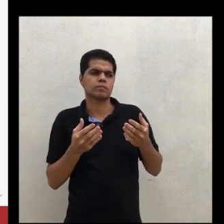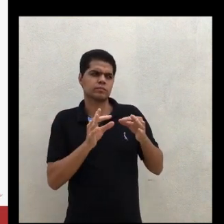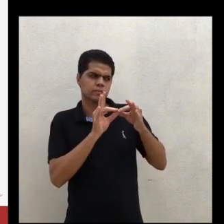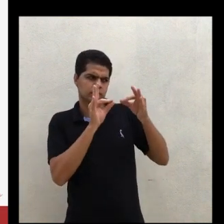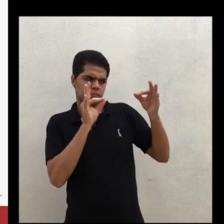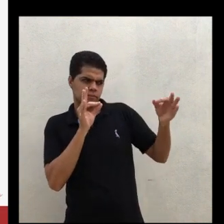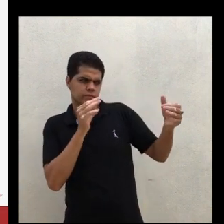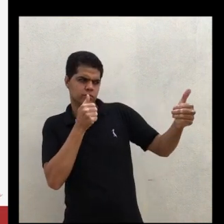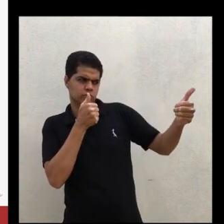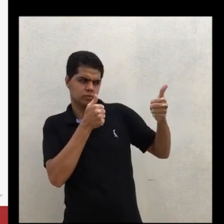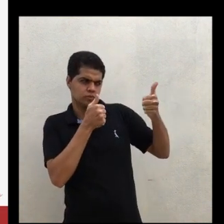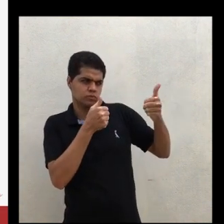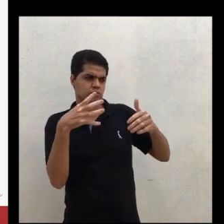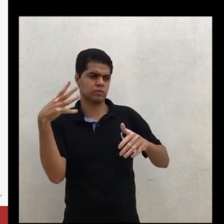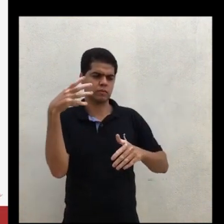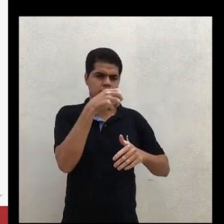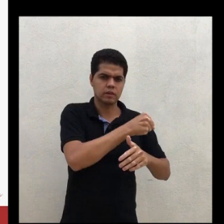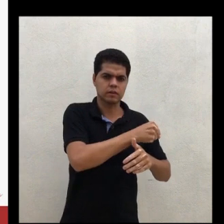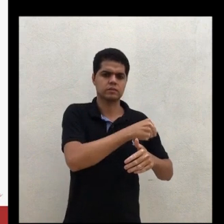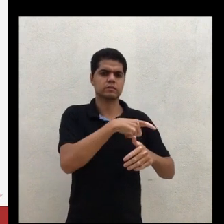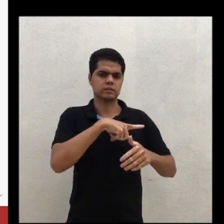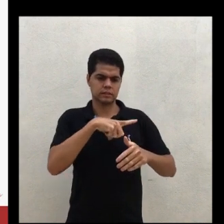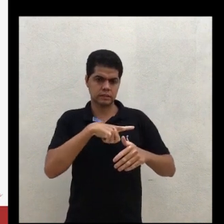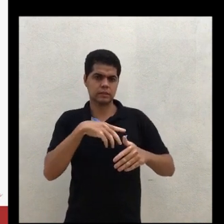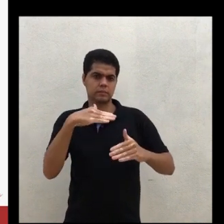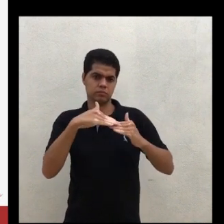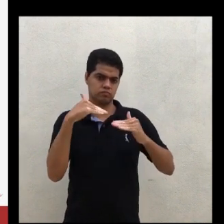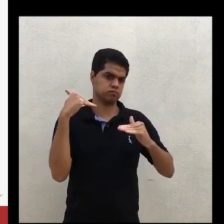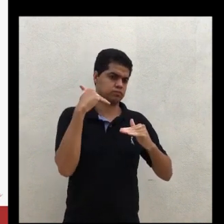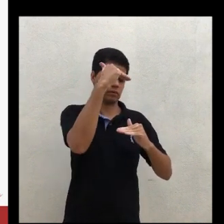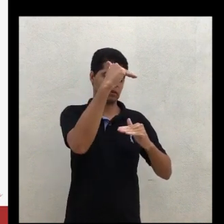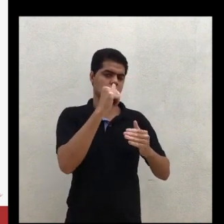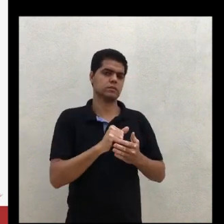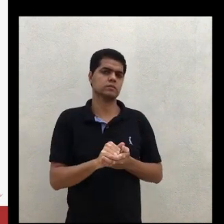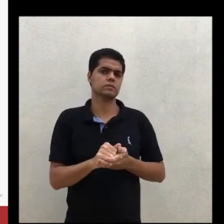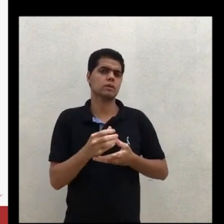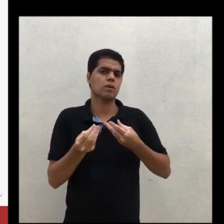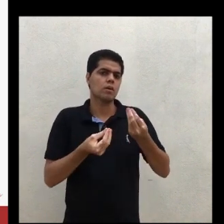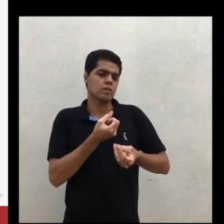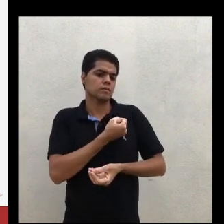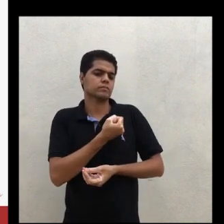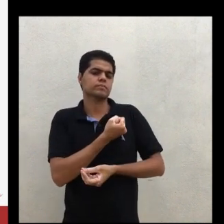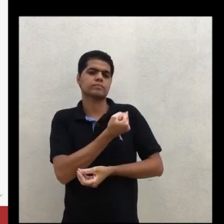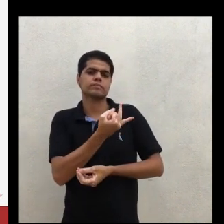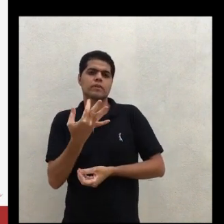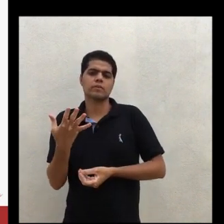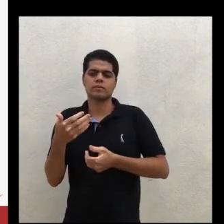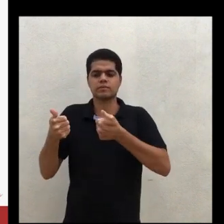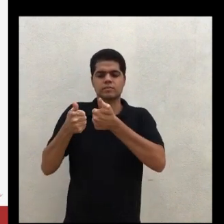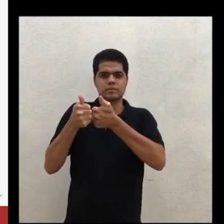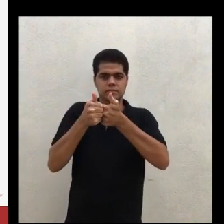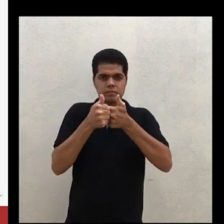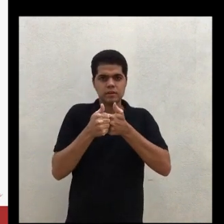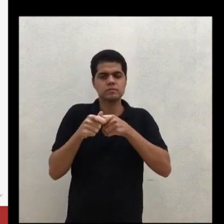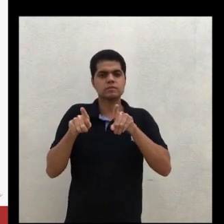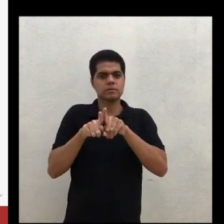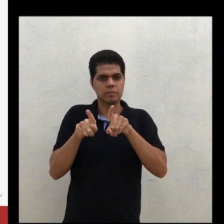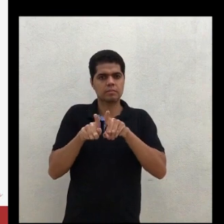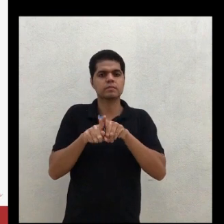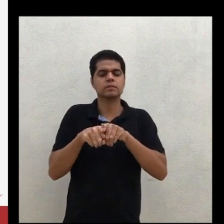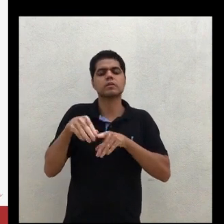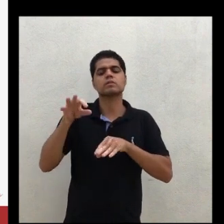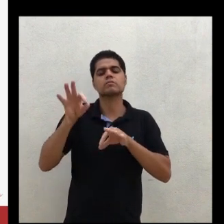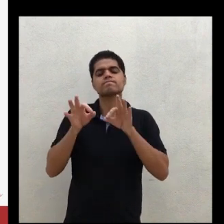né, dos valores mais pertos para esse obstáculo, aí eu vou dosar o tanto que eu quero na minha frenagem.